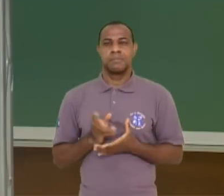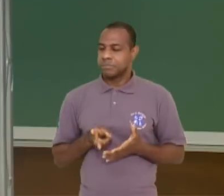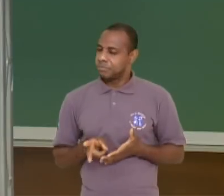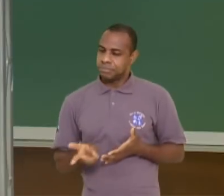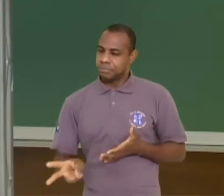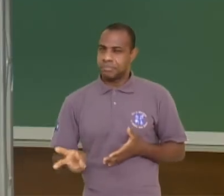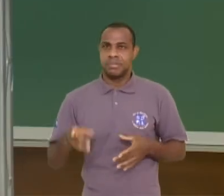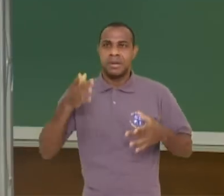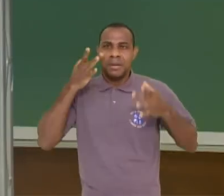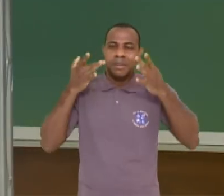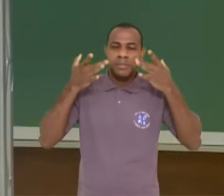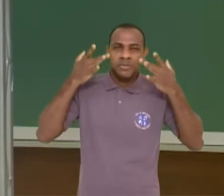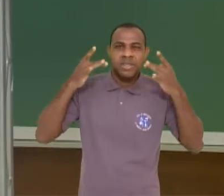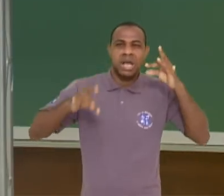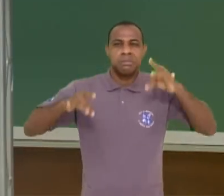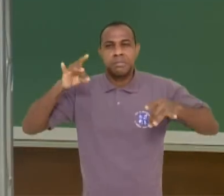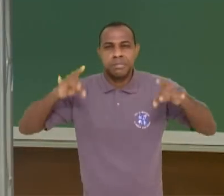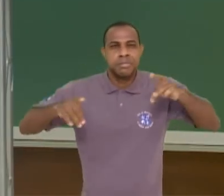Então através